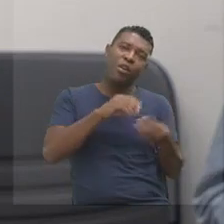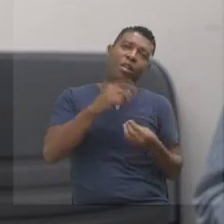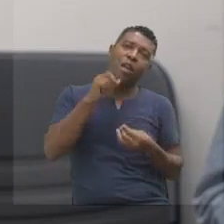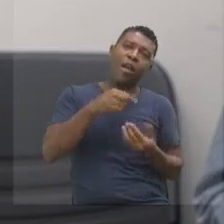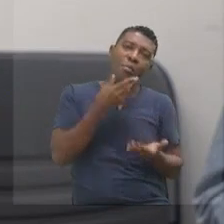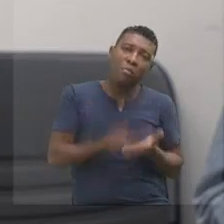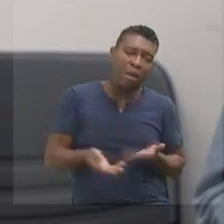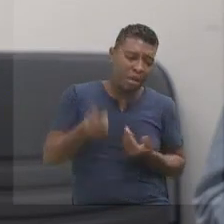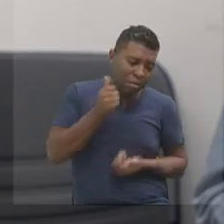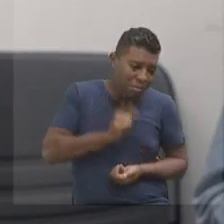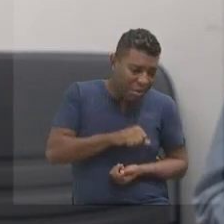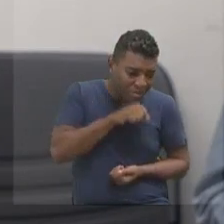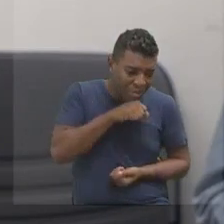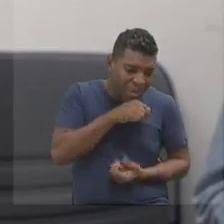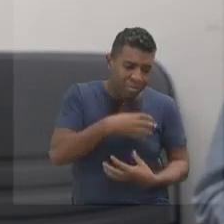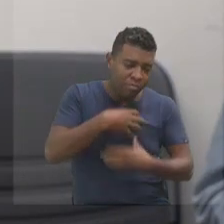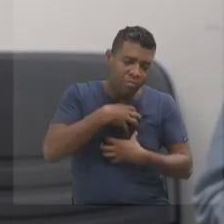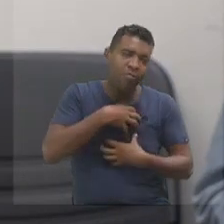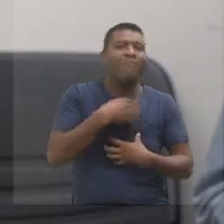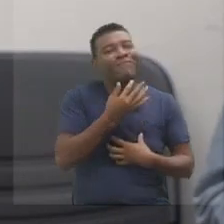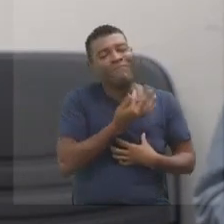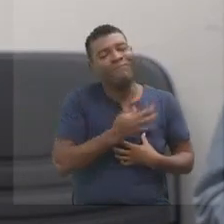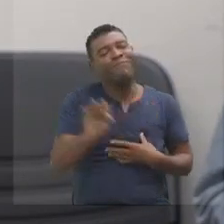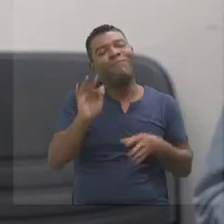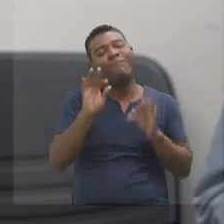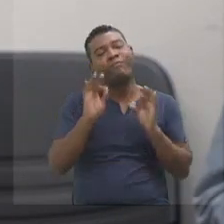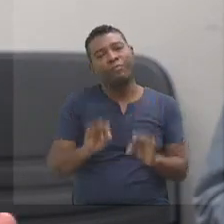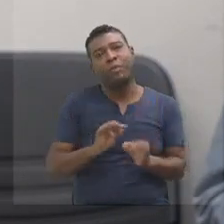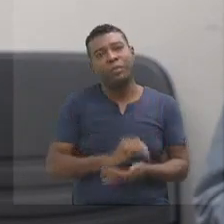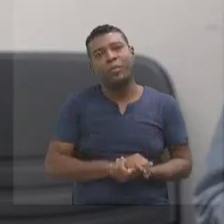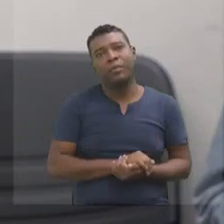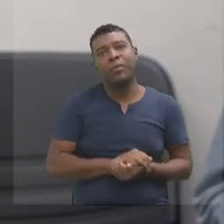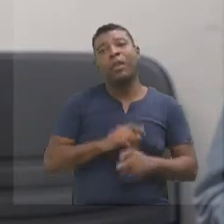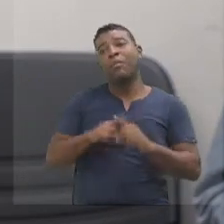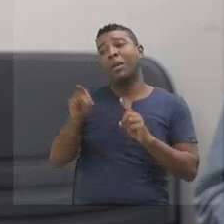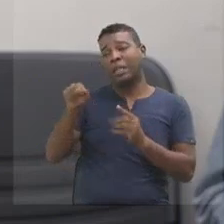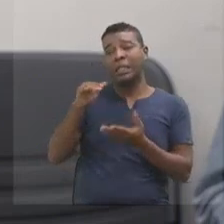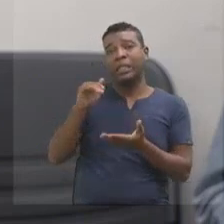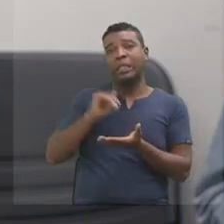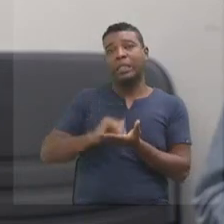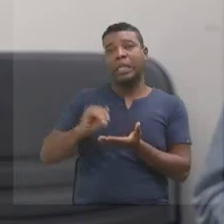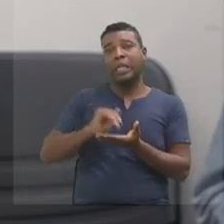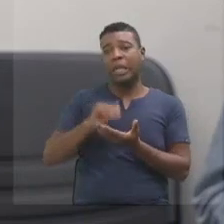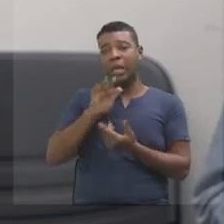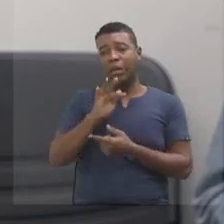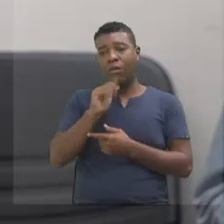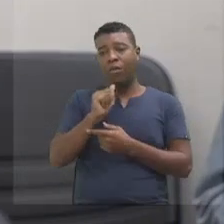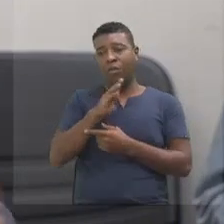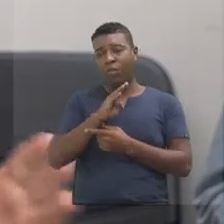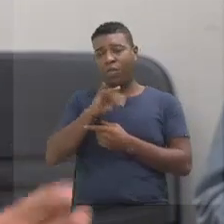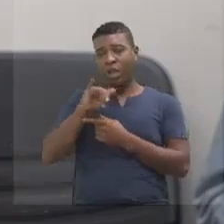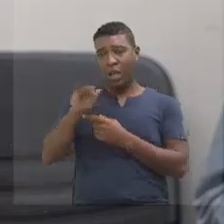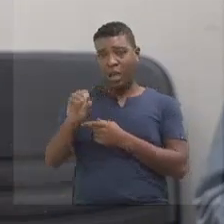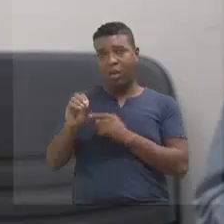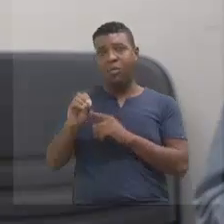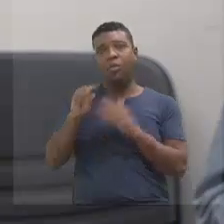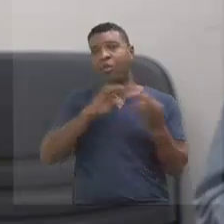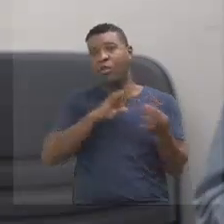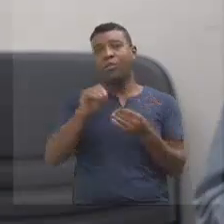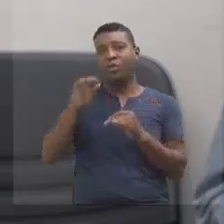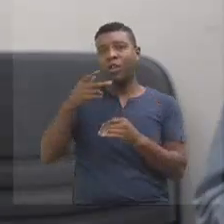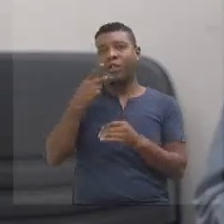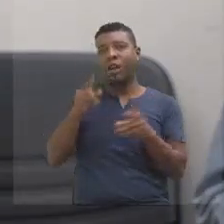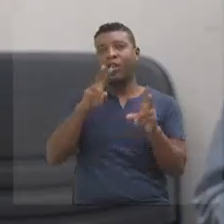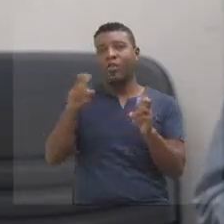perda de manhã sempre muito dolorosa mas secretário Fábio primeiro é parabenizar pelo seu trabalho é todos já falaram aqui